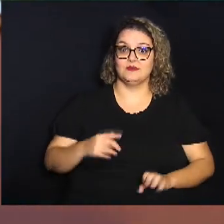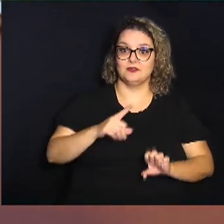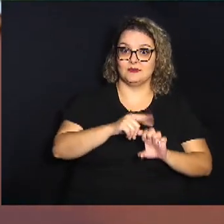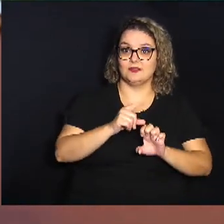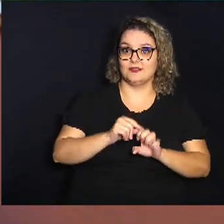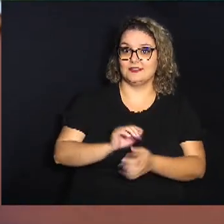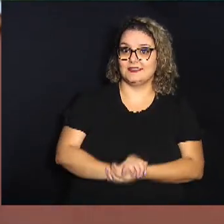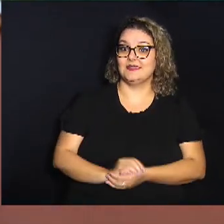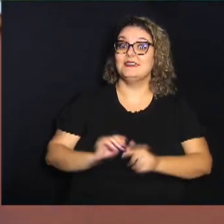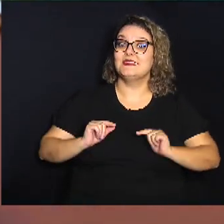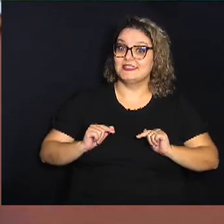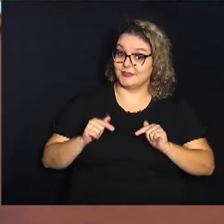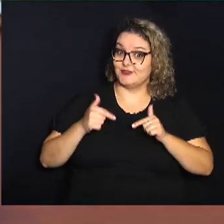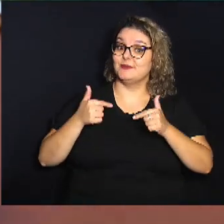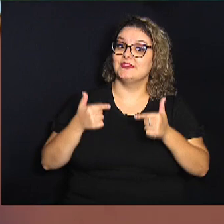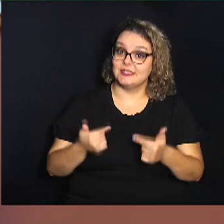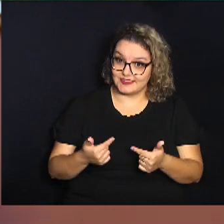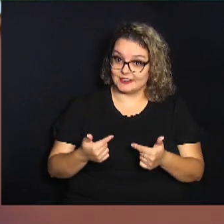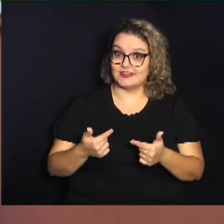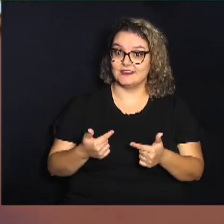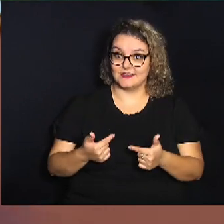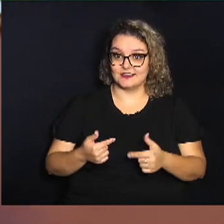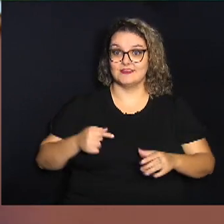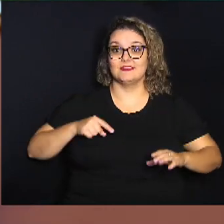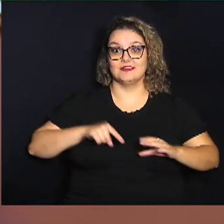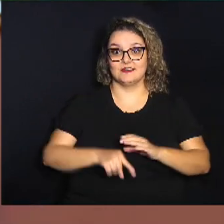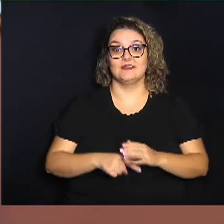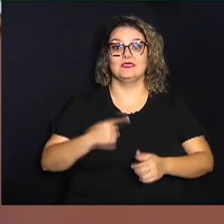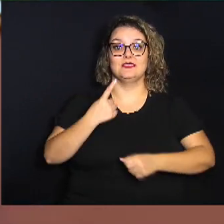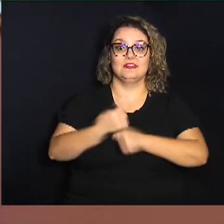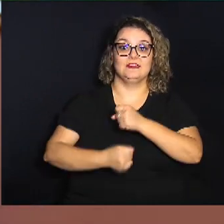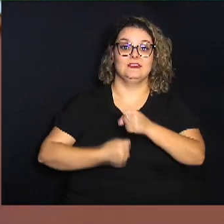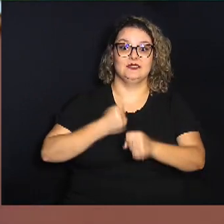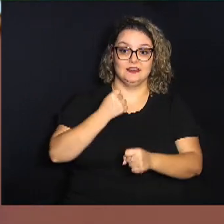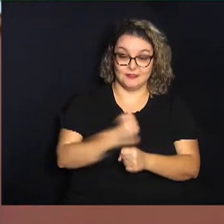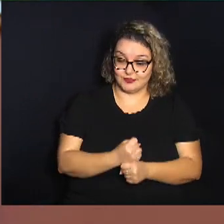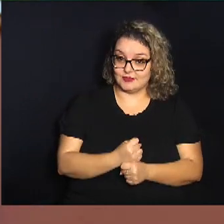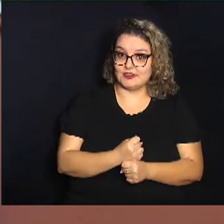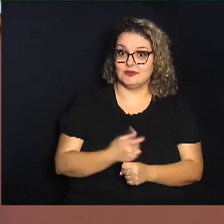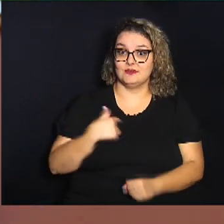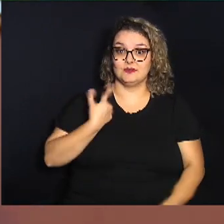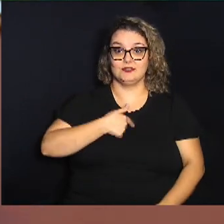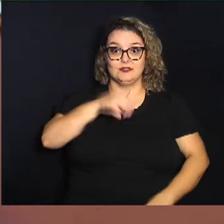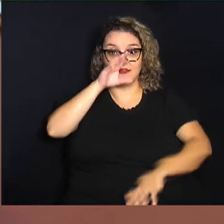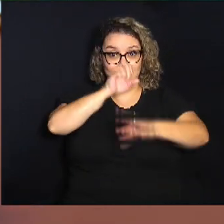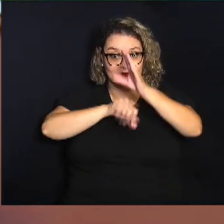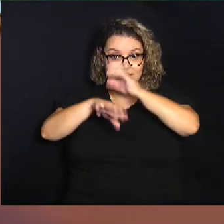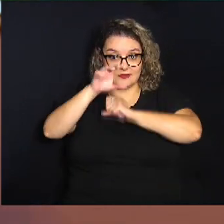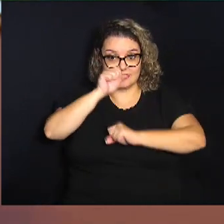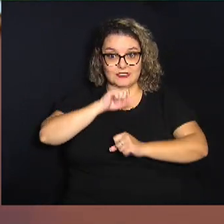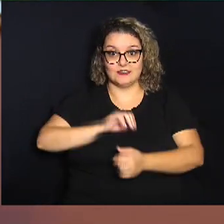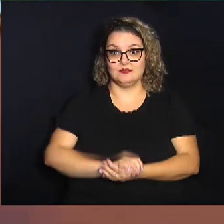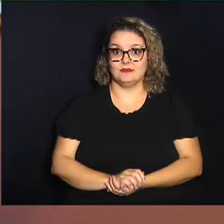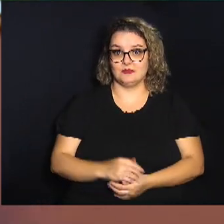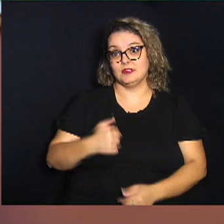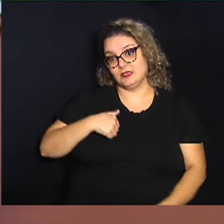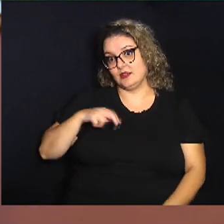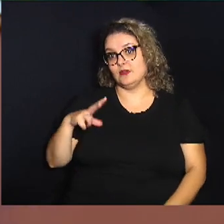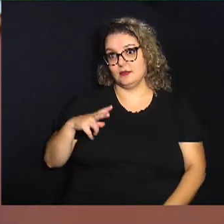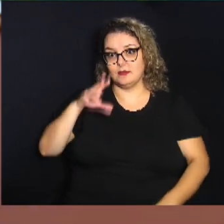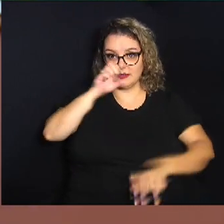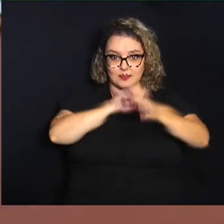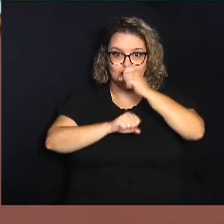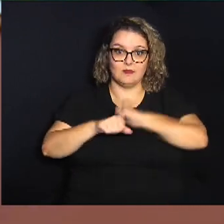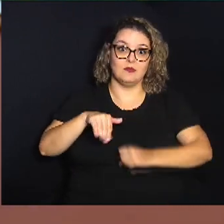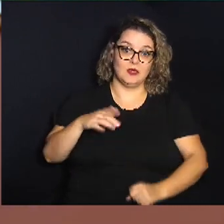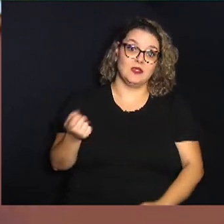Foi uma luta, foi uma luta muito grande, assim, um ano, nós aprendemos, eu particularmente aprendi